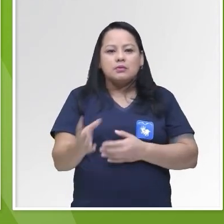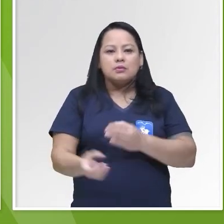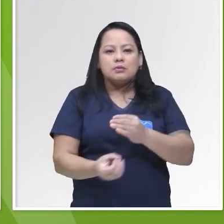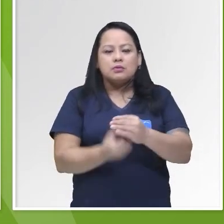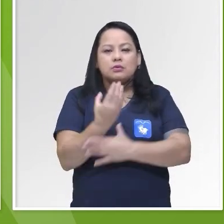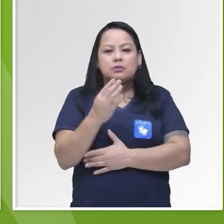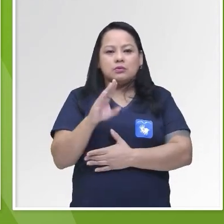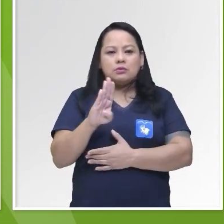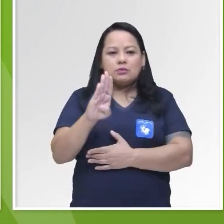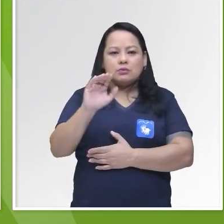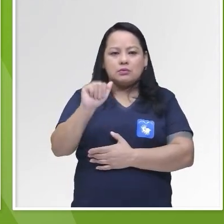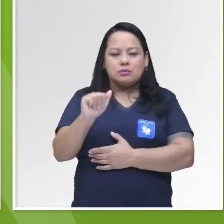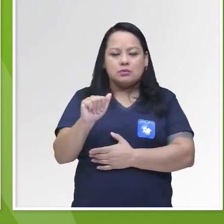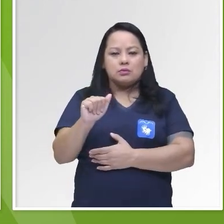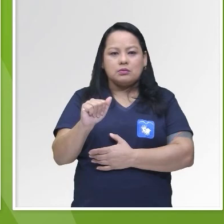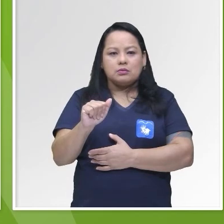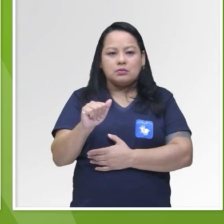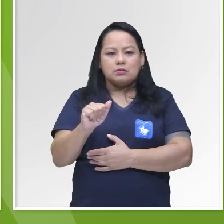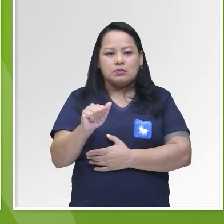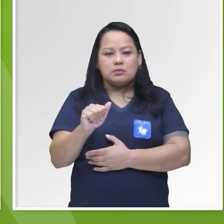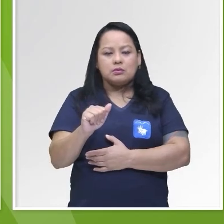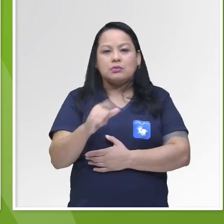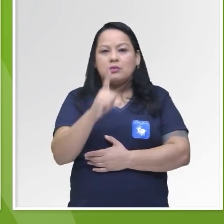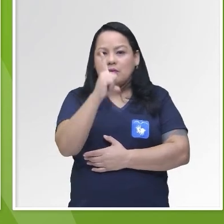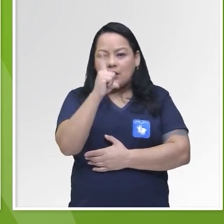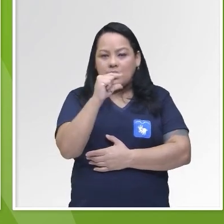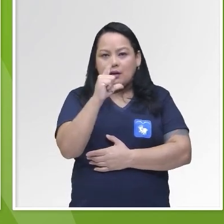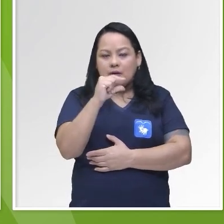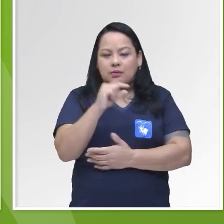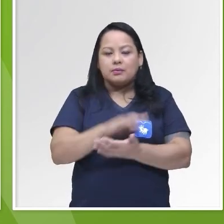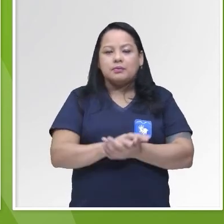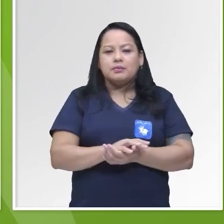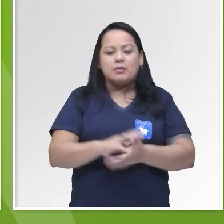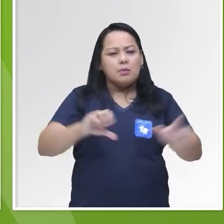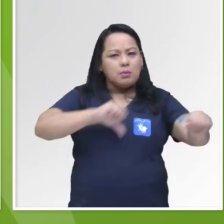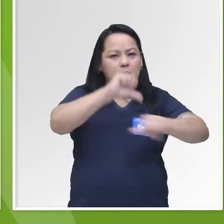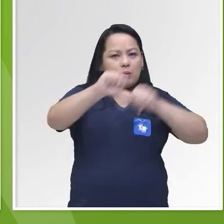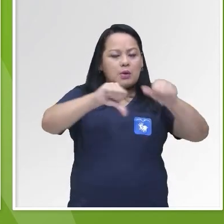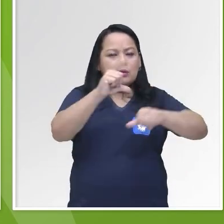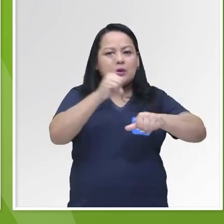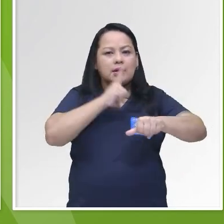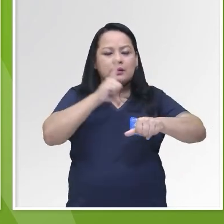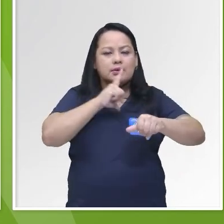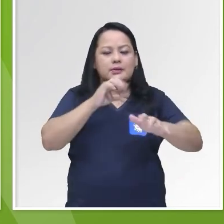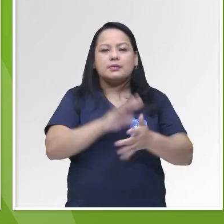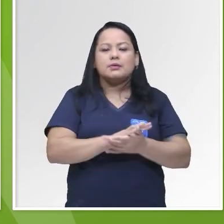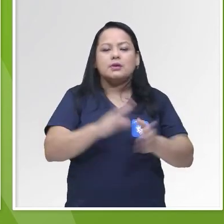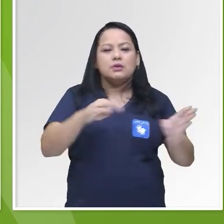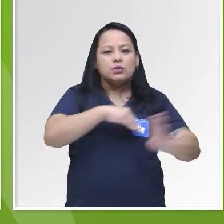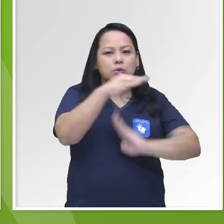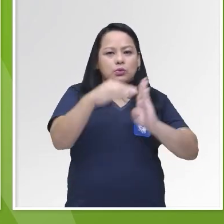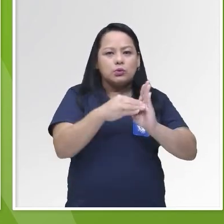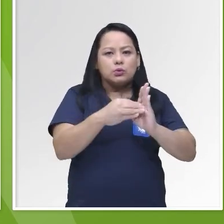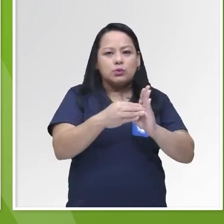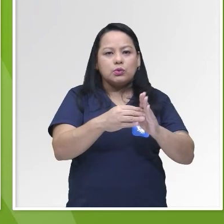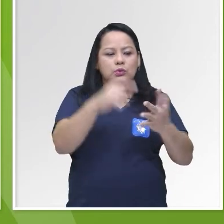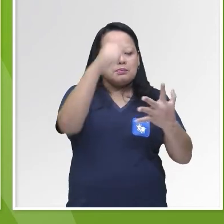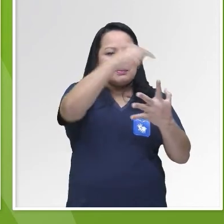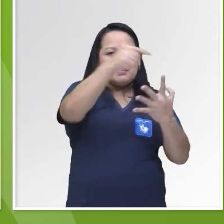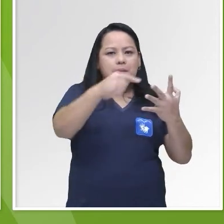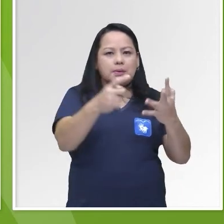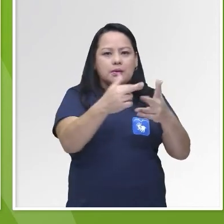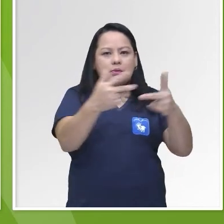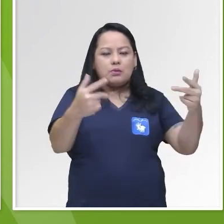bário e água. Então, houve uma troca aí, né, de todos os elementos